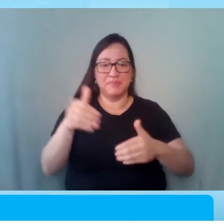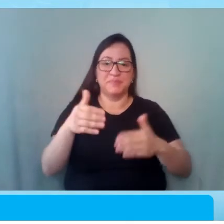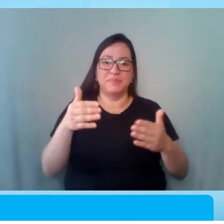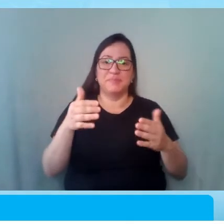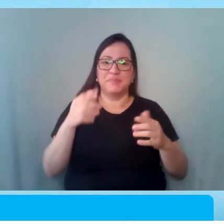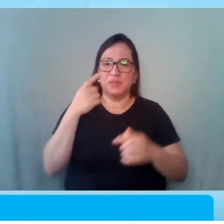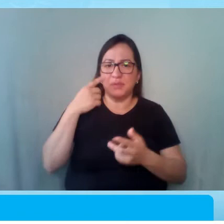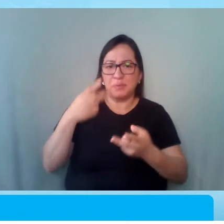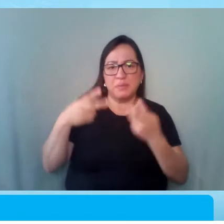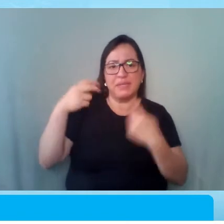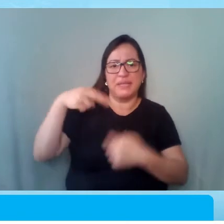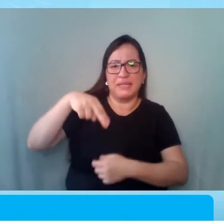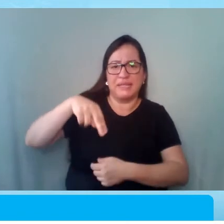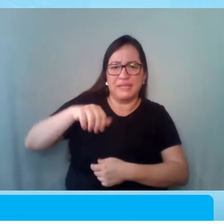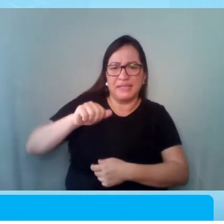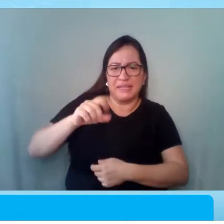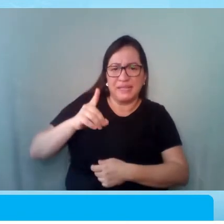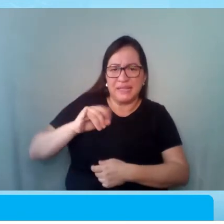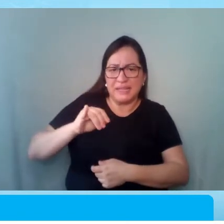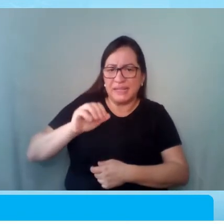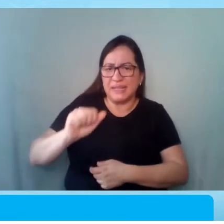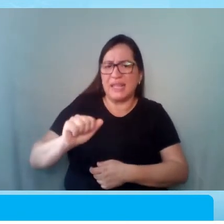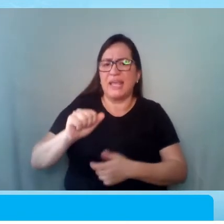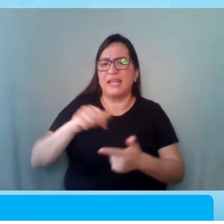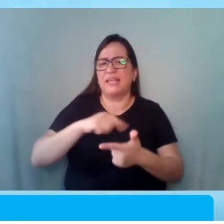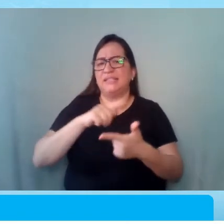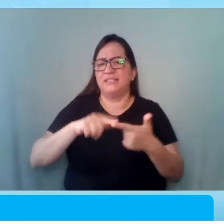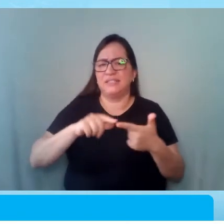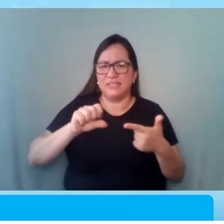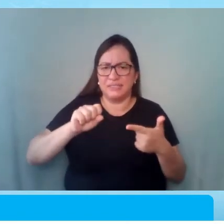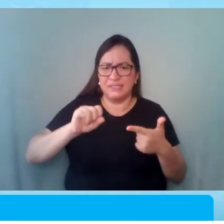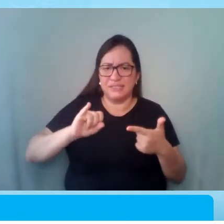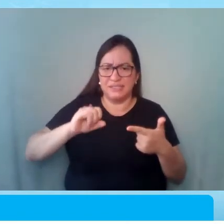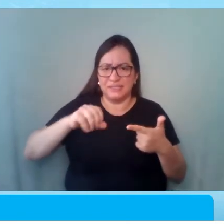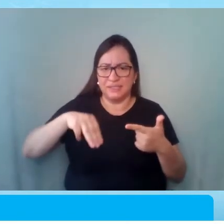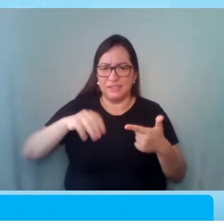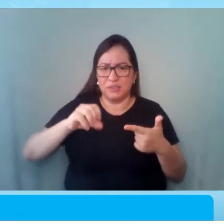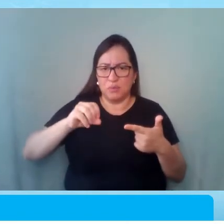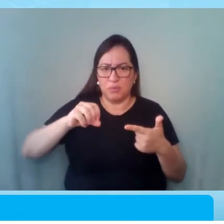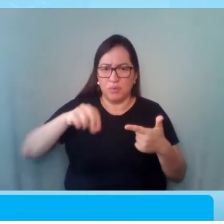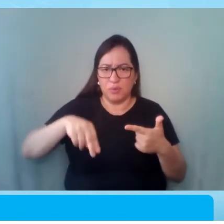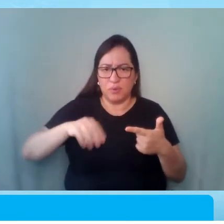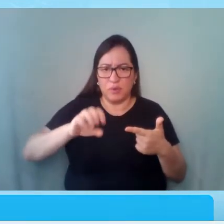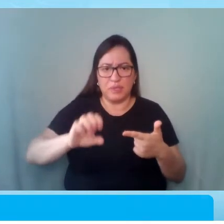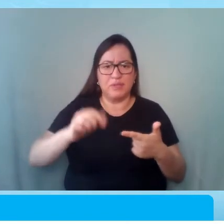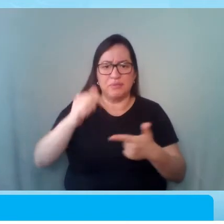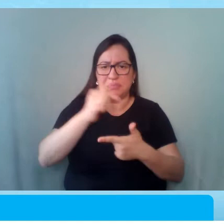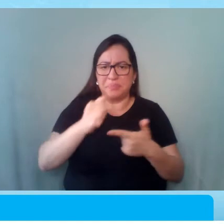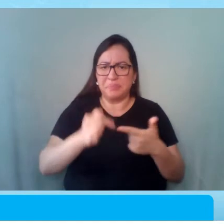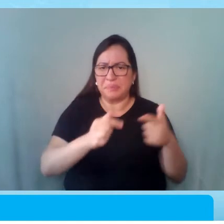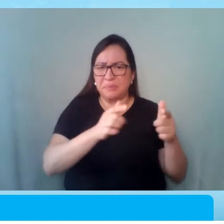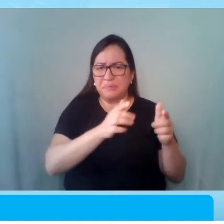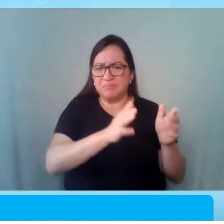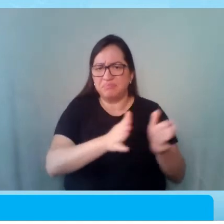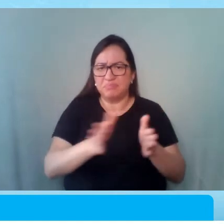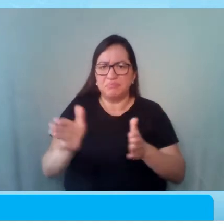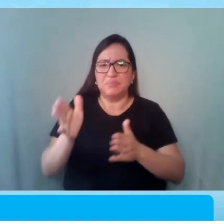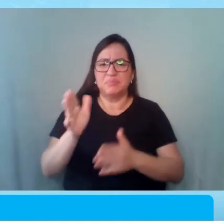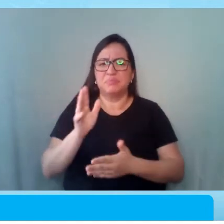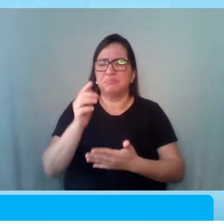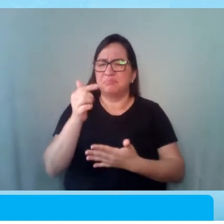Nádia Simone deu bom dia para a gente, da 11ª CRS,